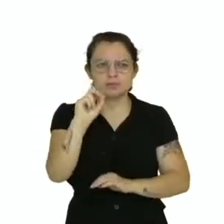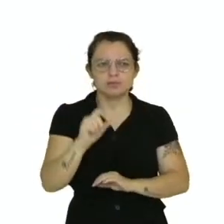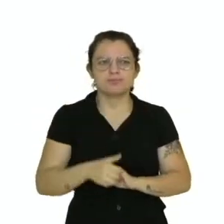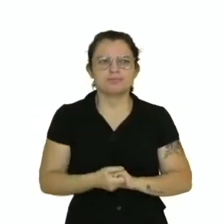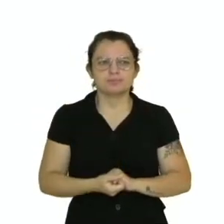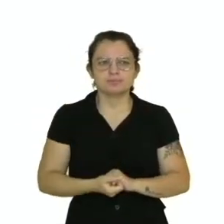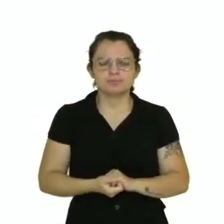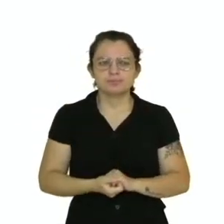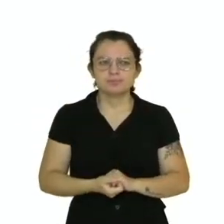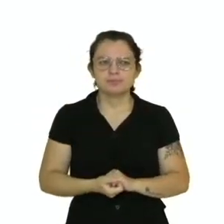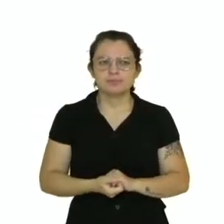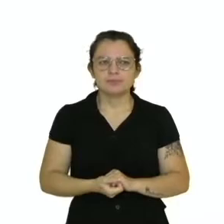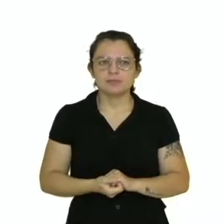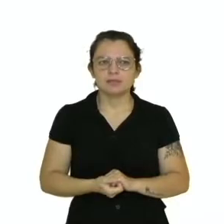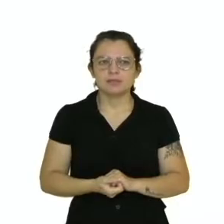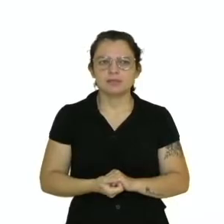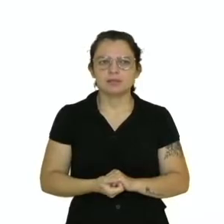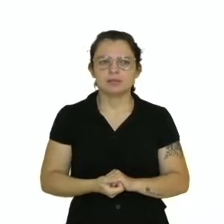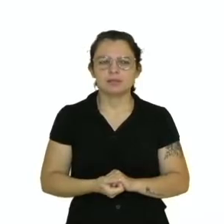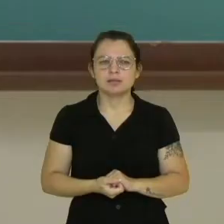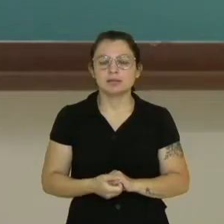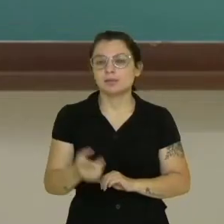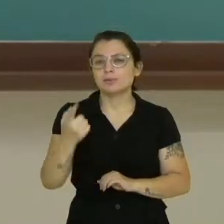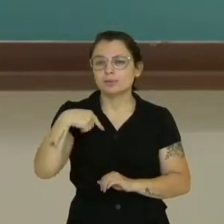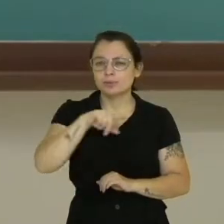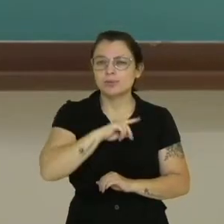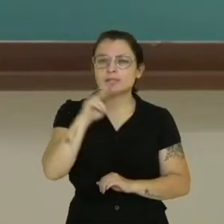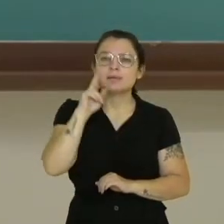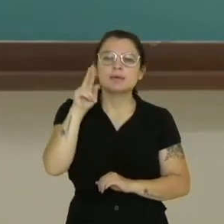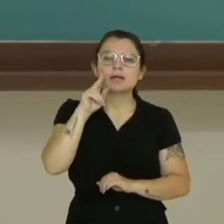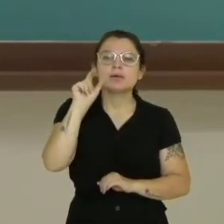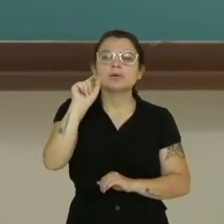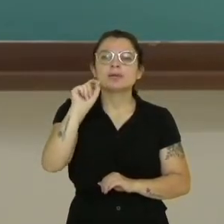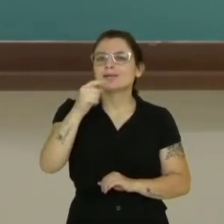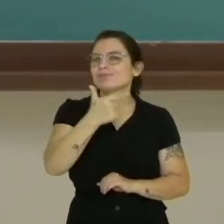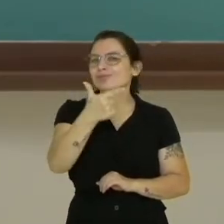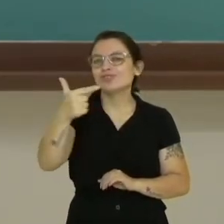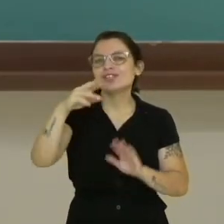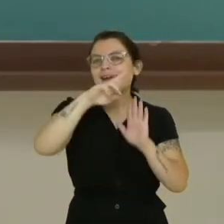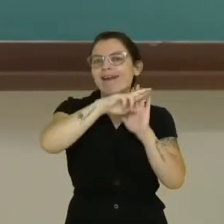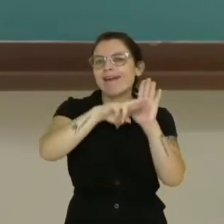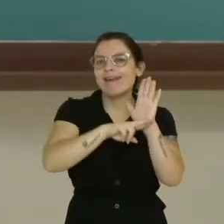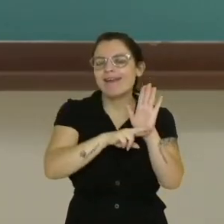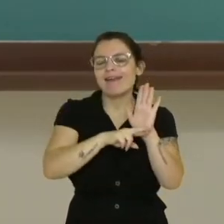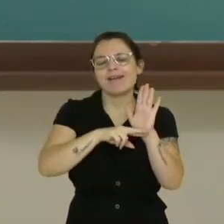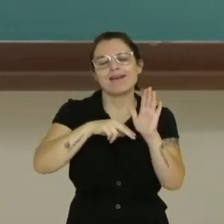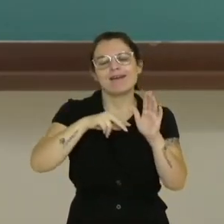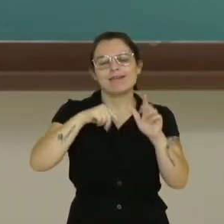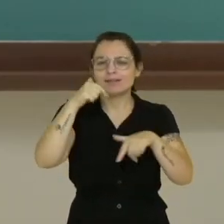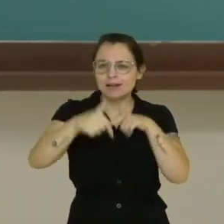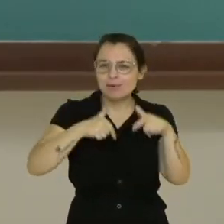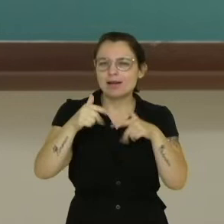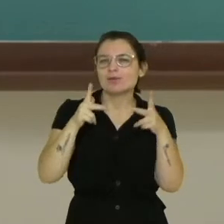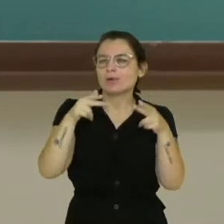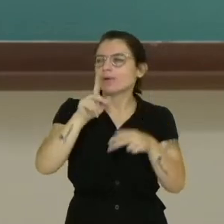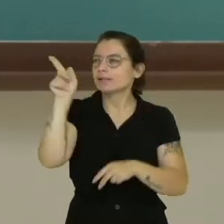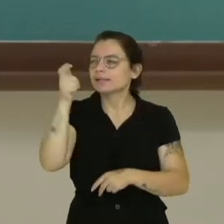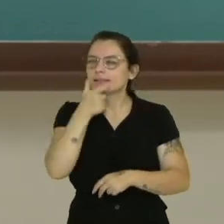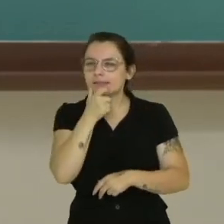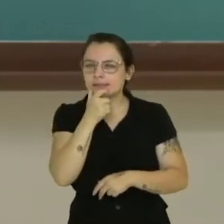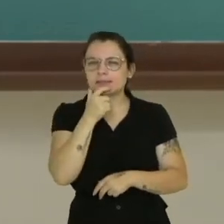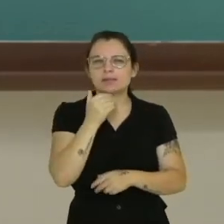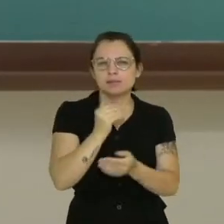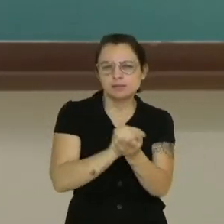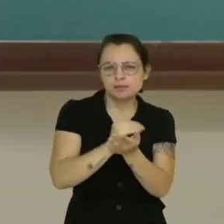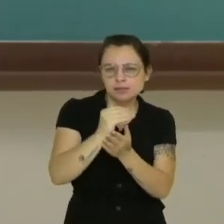trabalho da fábrica eram bastante difíceis. Vamos lembrar que não havia regulamentação trabalhista. Assim como aconteceu na Inglaterra, lá no início